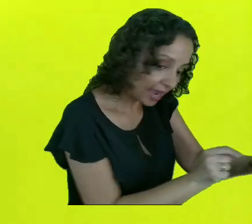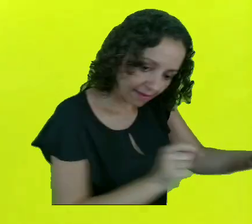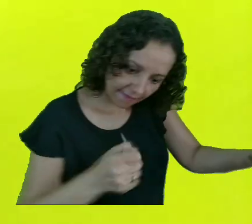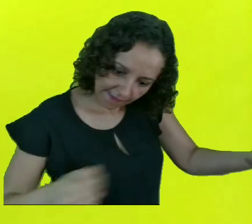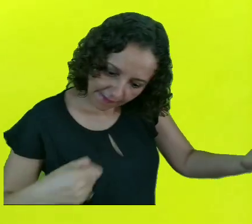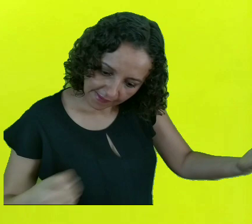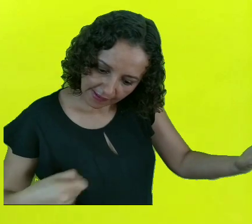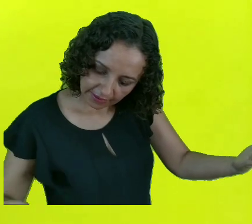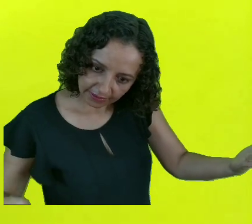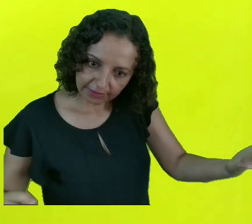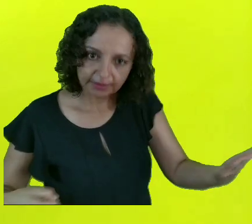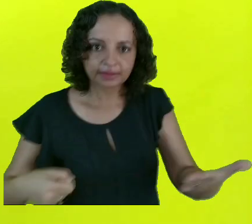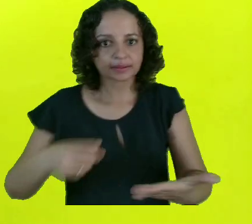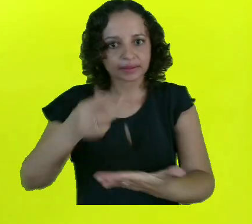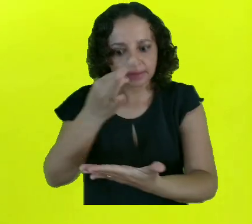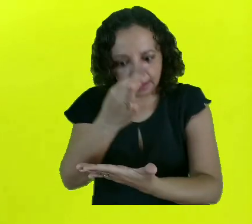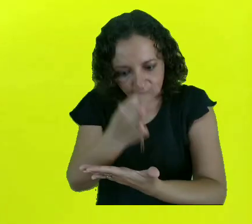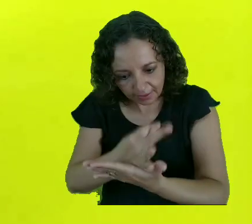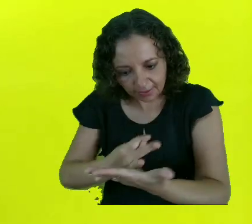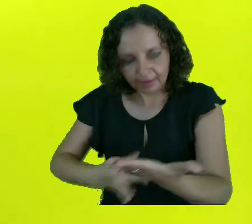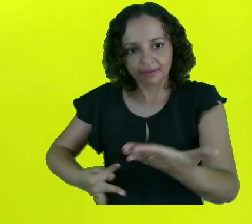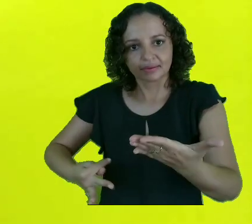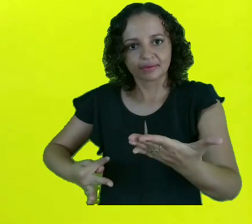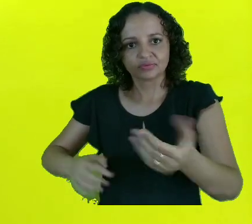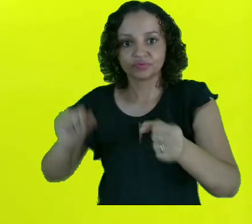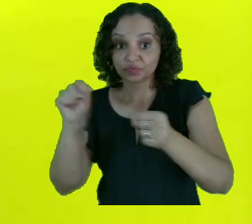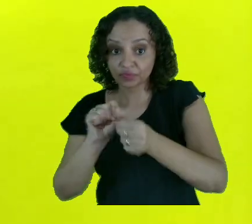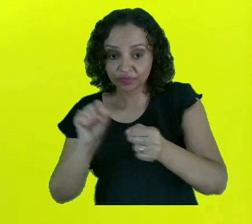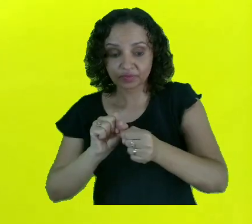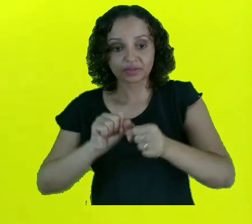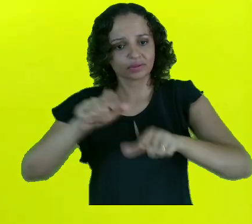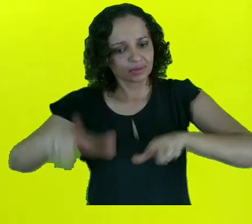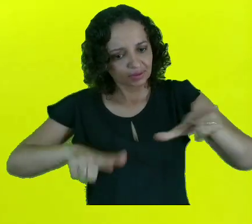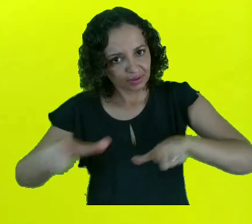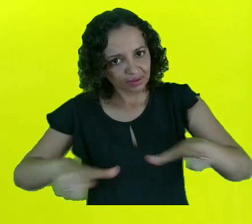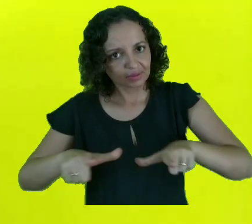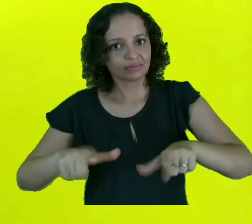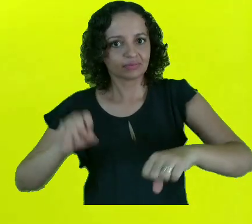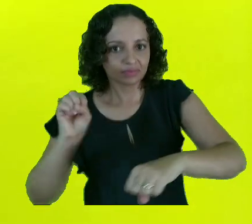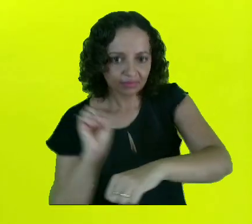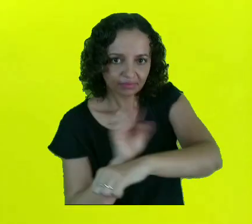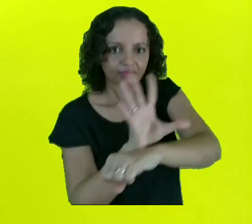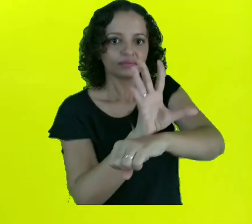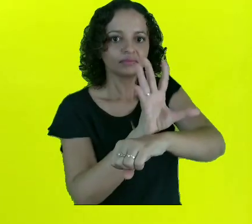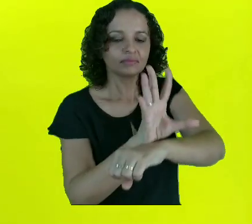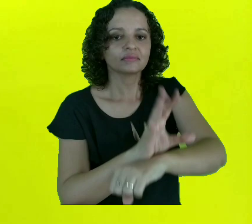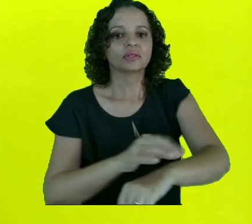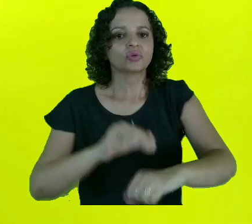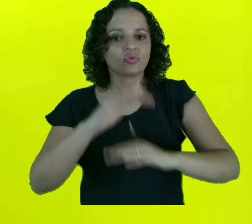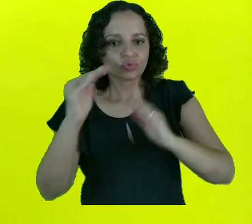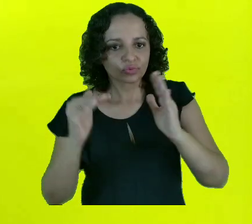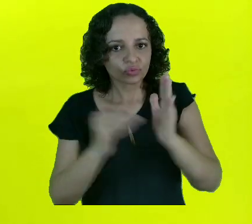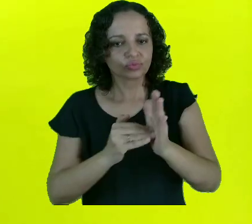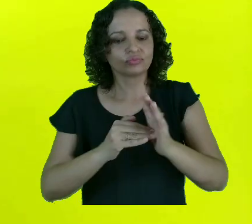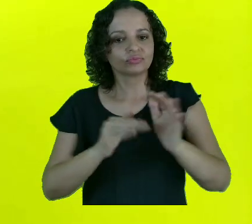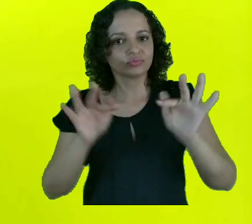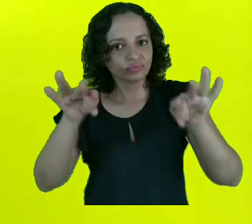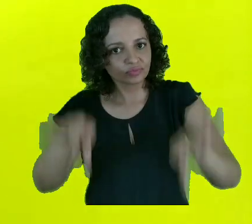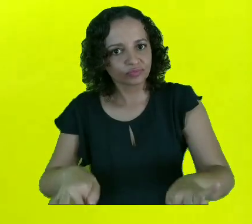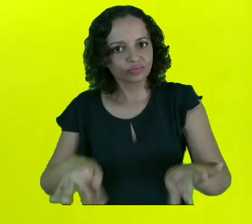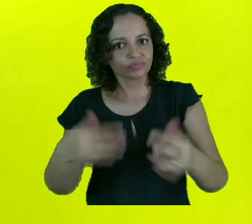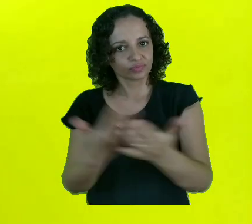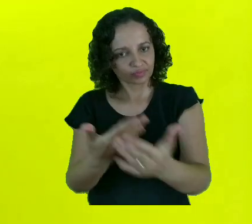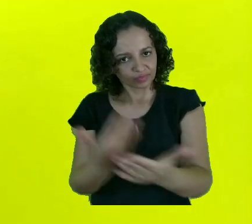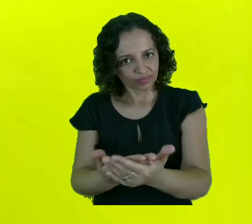escrever um texto, para fazer um PowerPoint, para fazer o produto final de uma aula. No material que